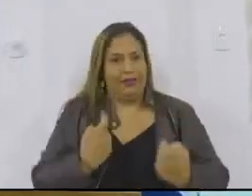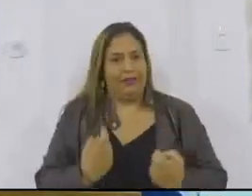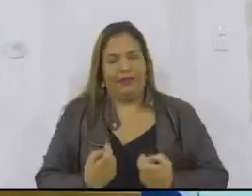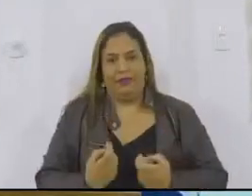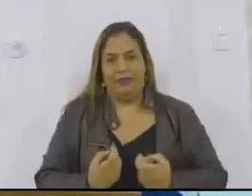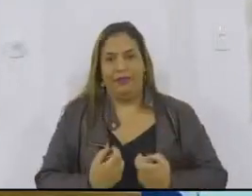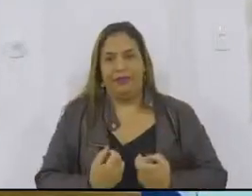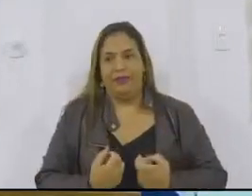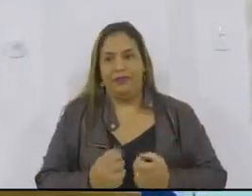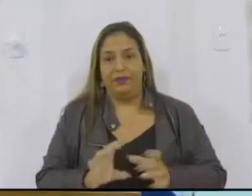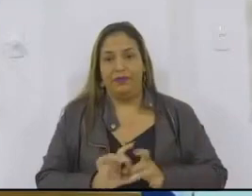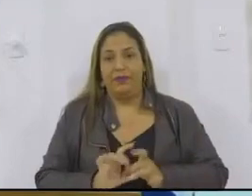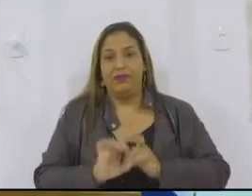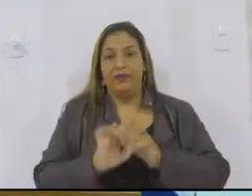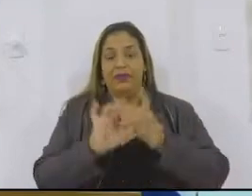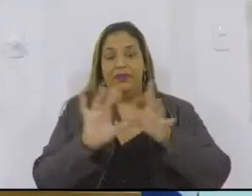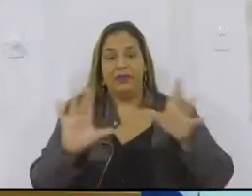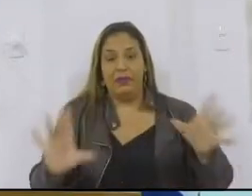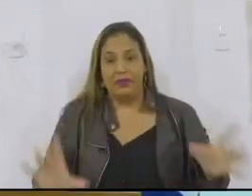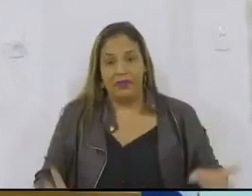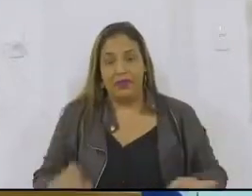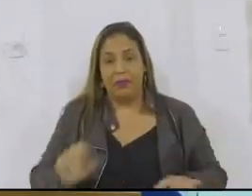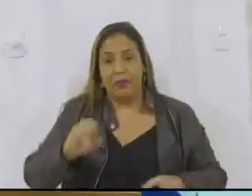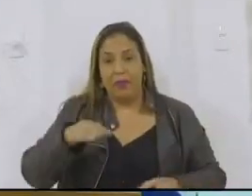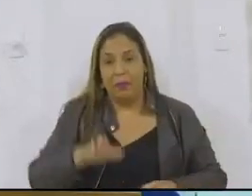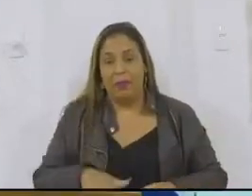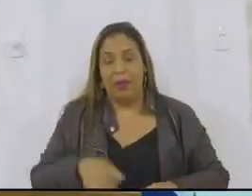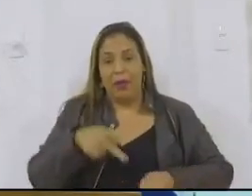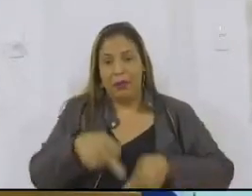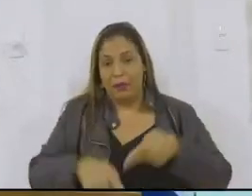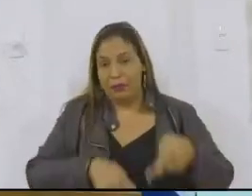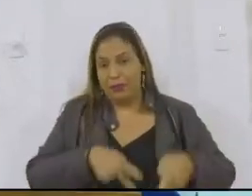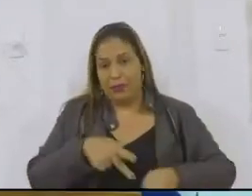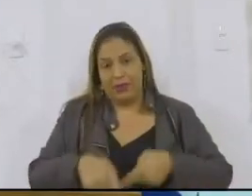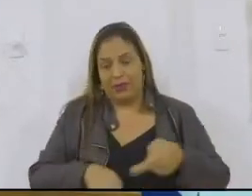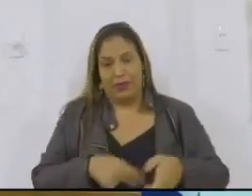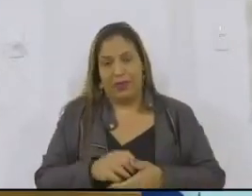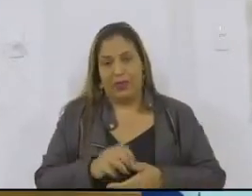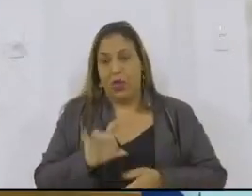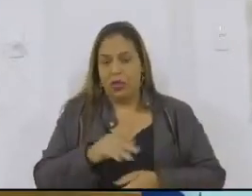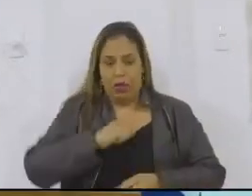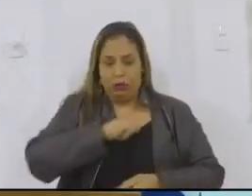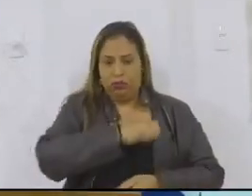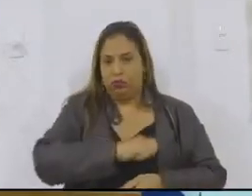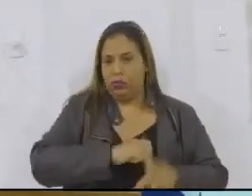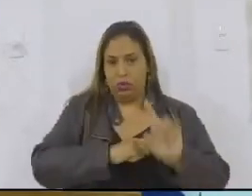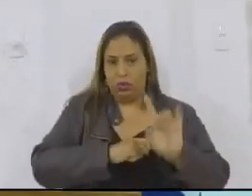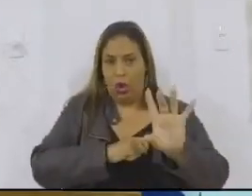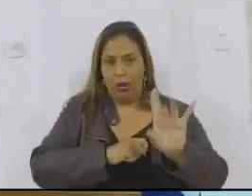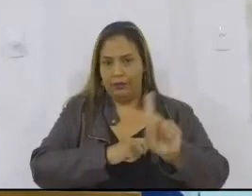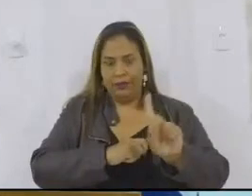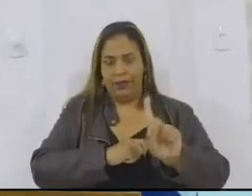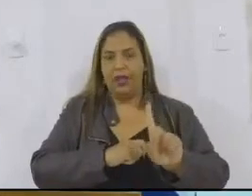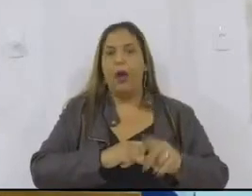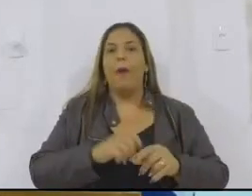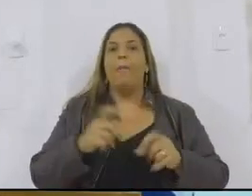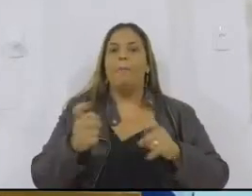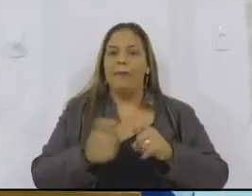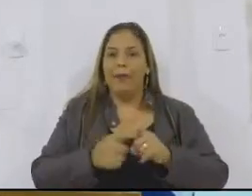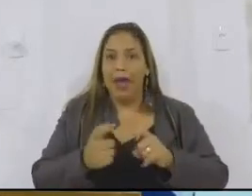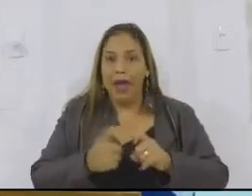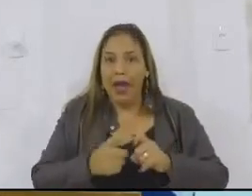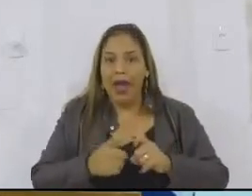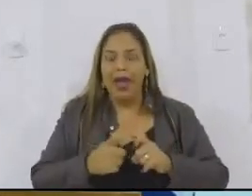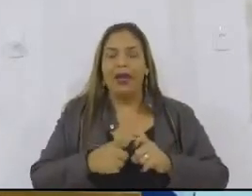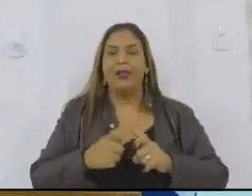estar disponibilizando esse benefício à população. Não somente o exame de mamografia, como também mastologista, que vai facilitar